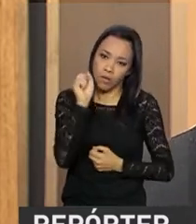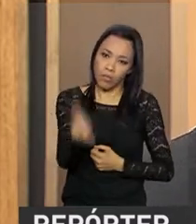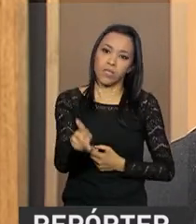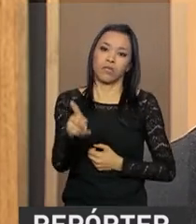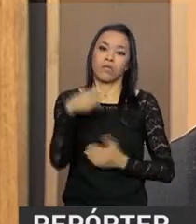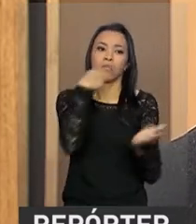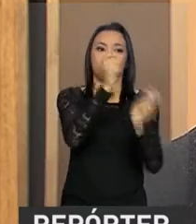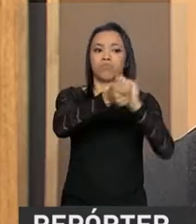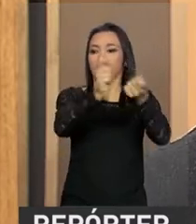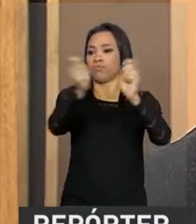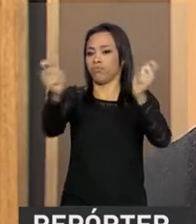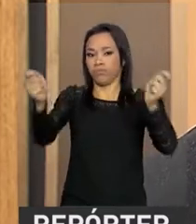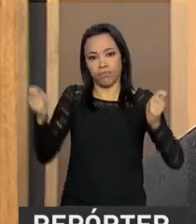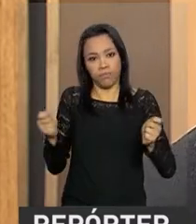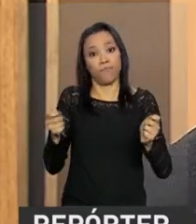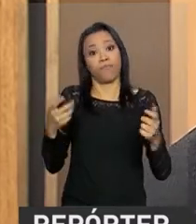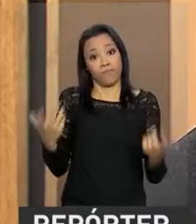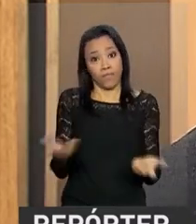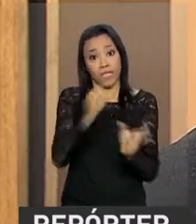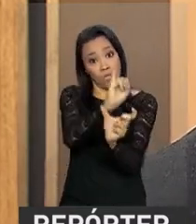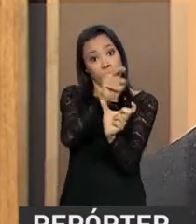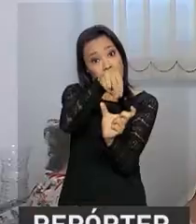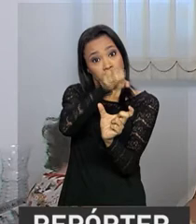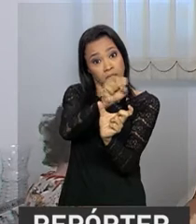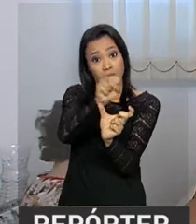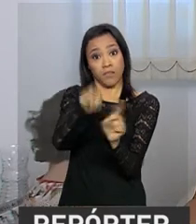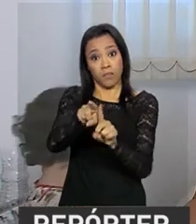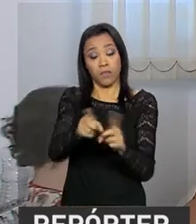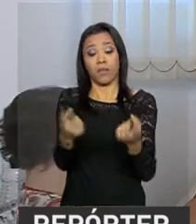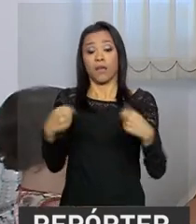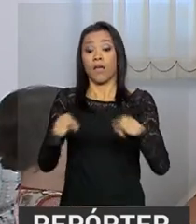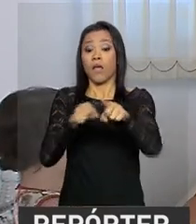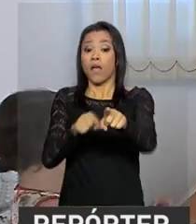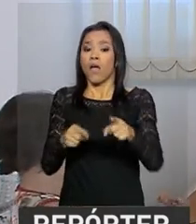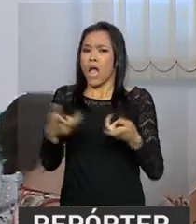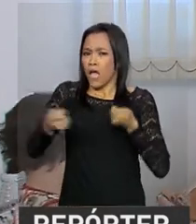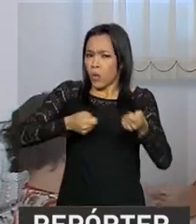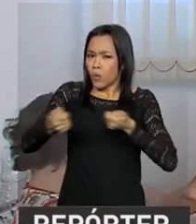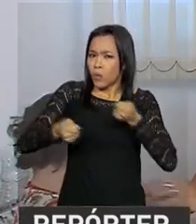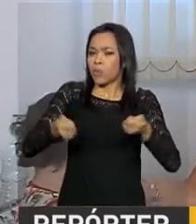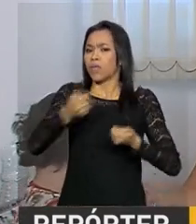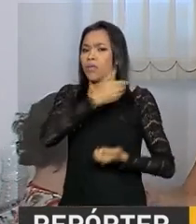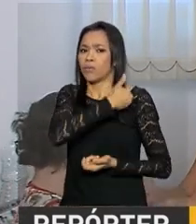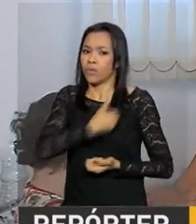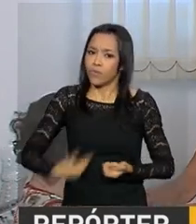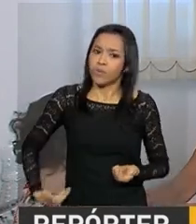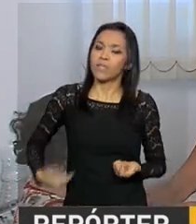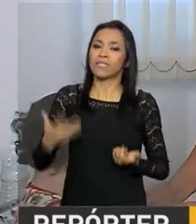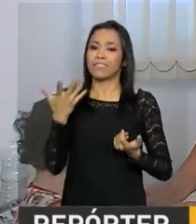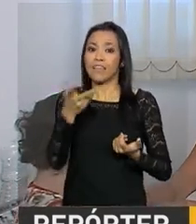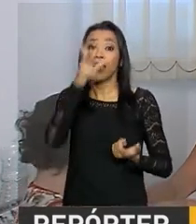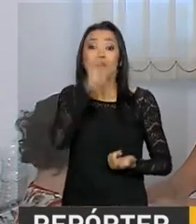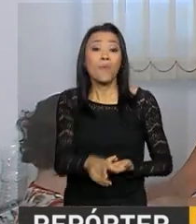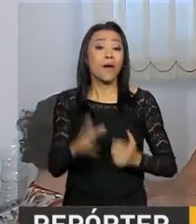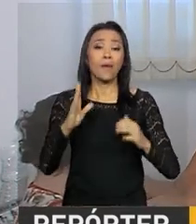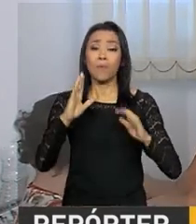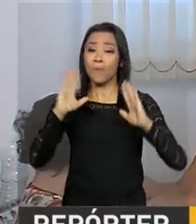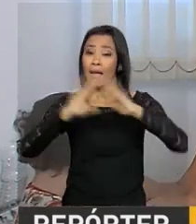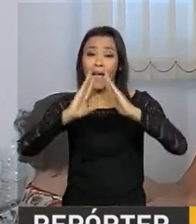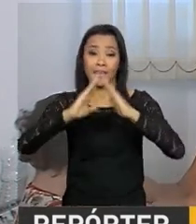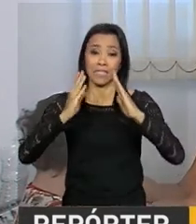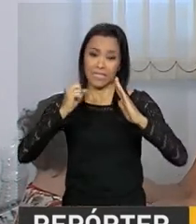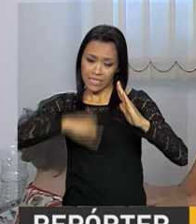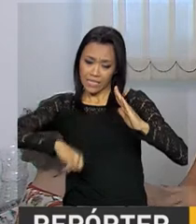somente o inss encontrar prevenir servidores públicos à economia do estado funciona como a economia de uma casa que a família